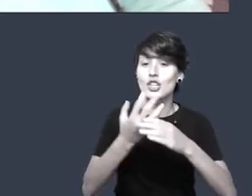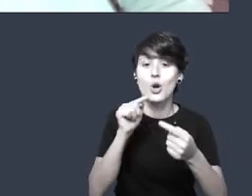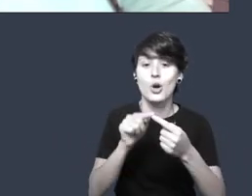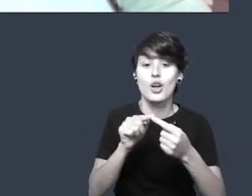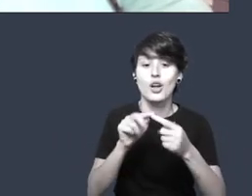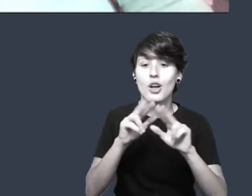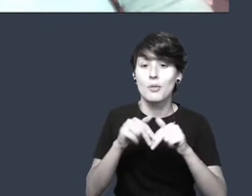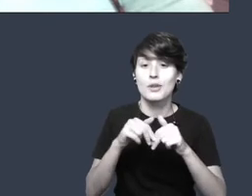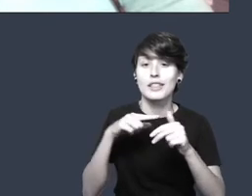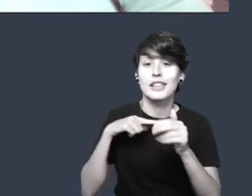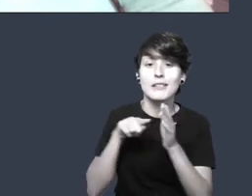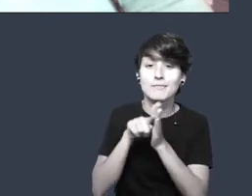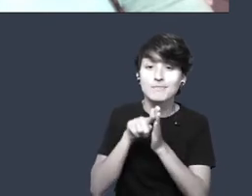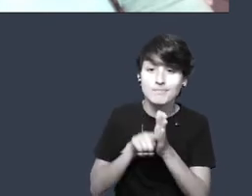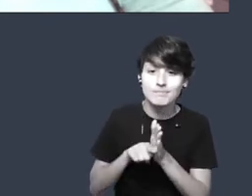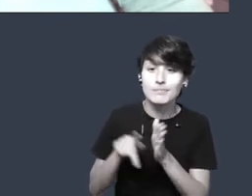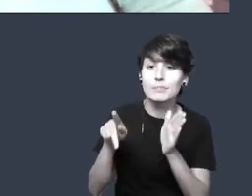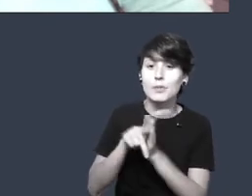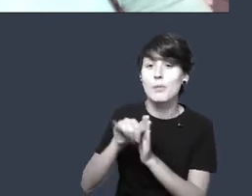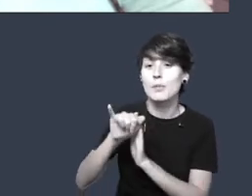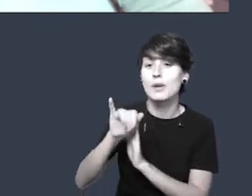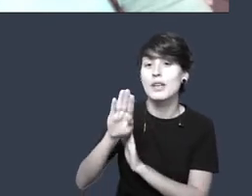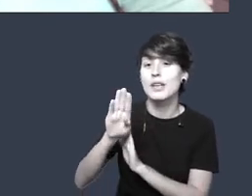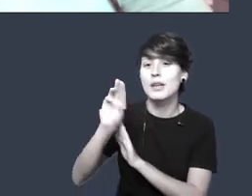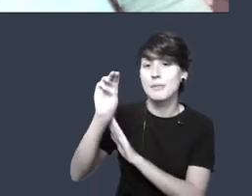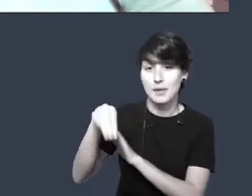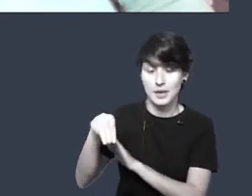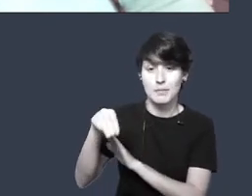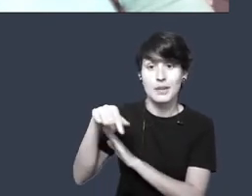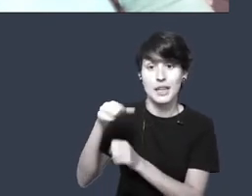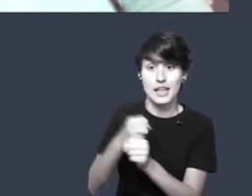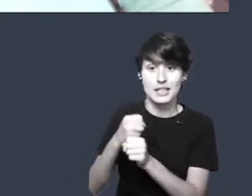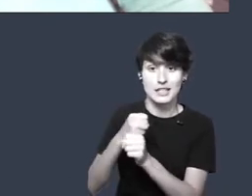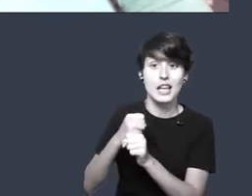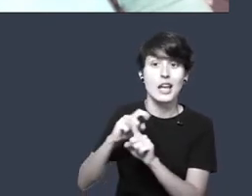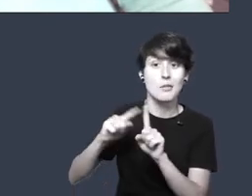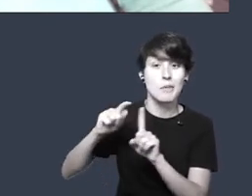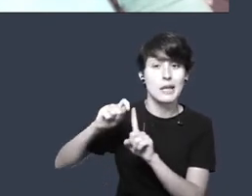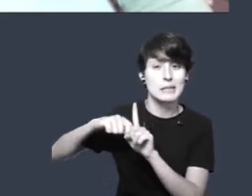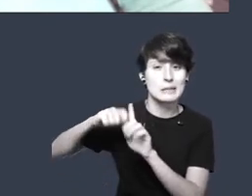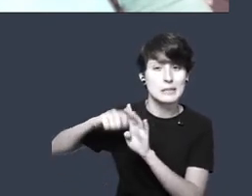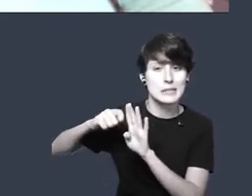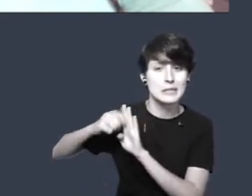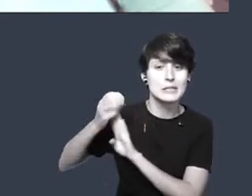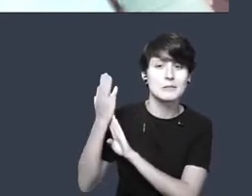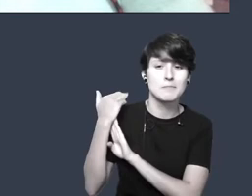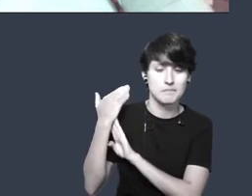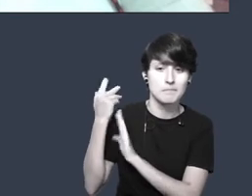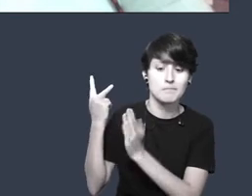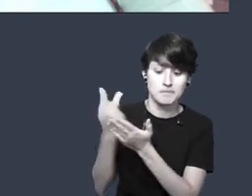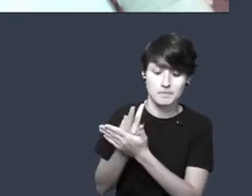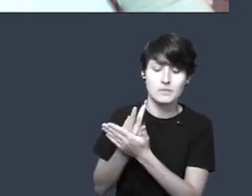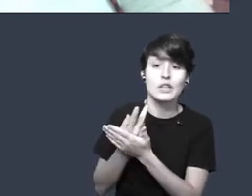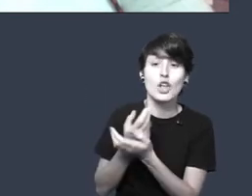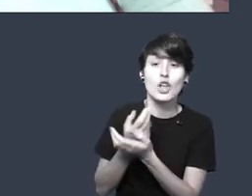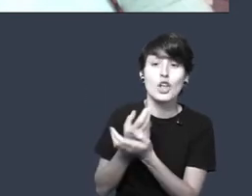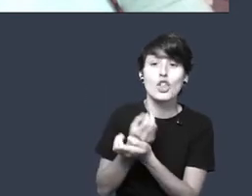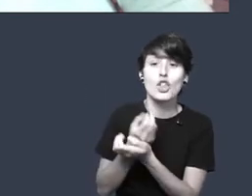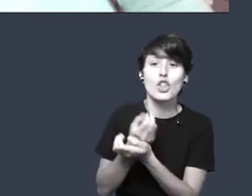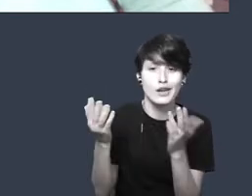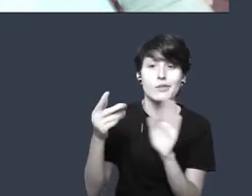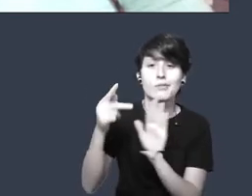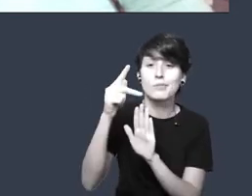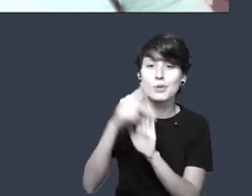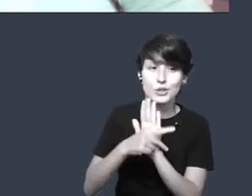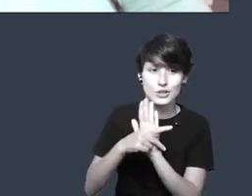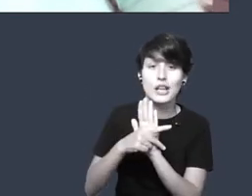por pesquisadores da IBM e que esse ano, há uns meses atrás, eles doaram esses projetos